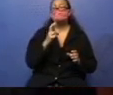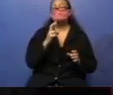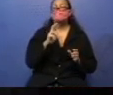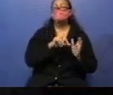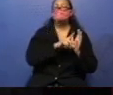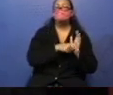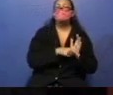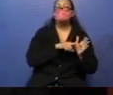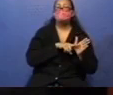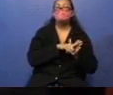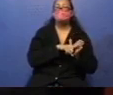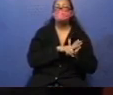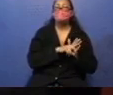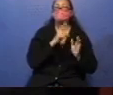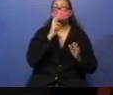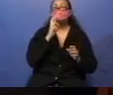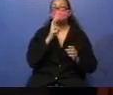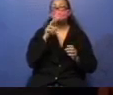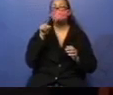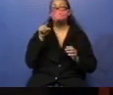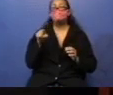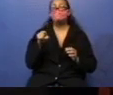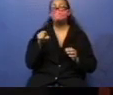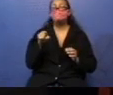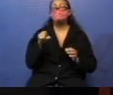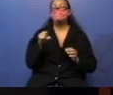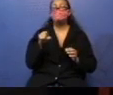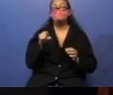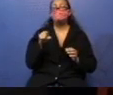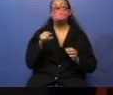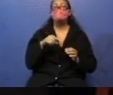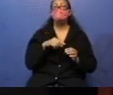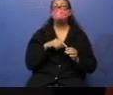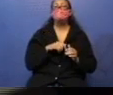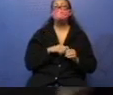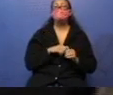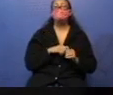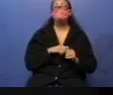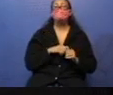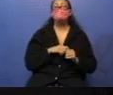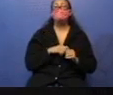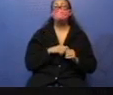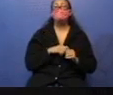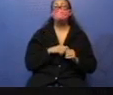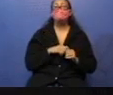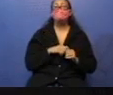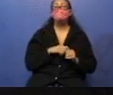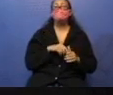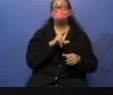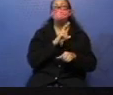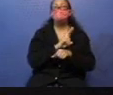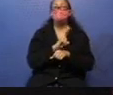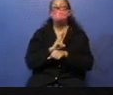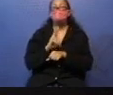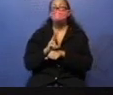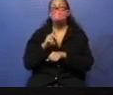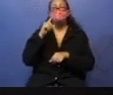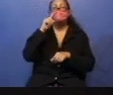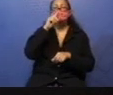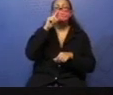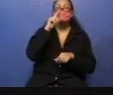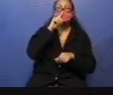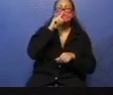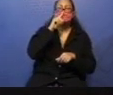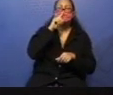entrevista, responda. Você, a pessoa entrevistada, toma todos os cuidados necessários